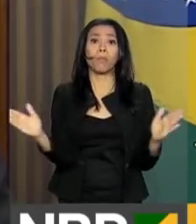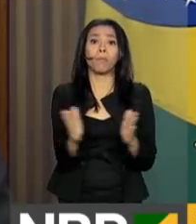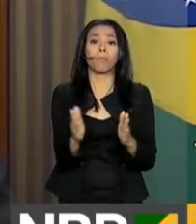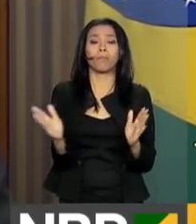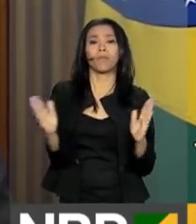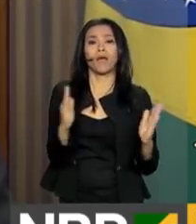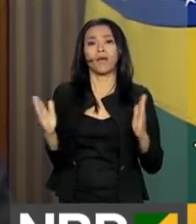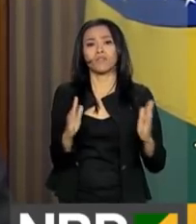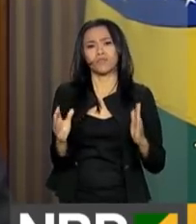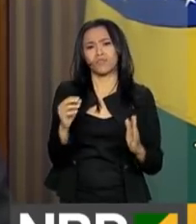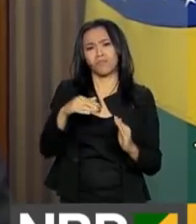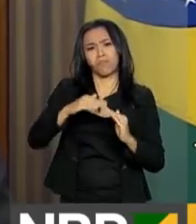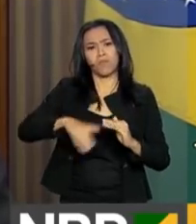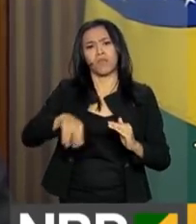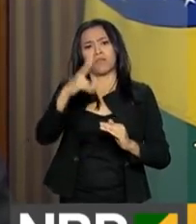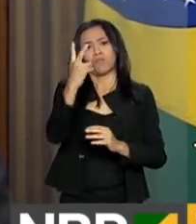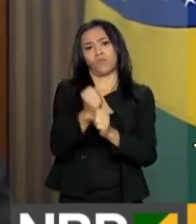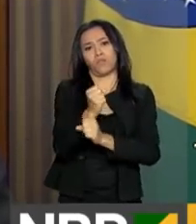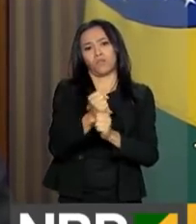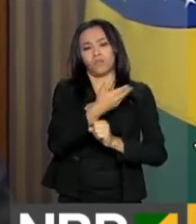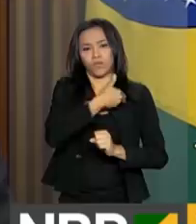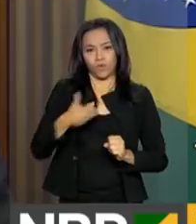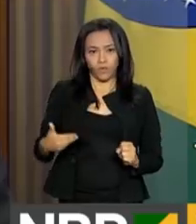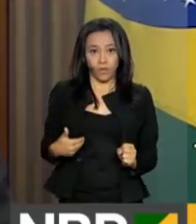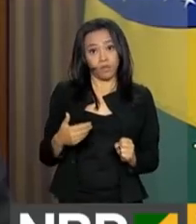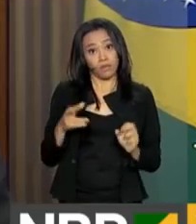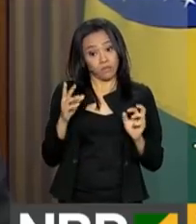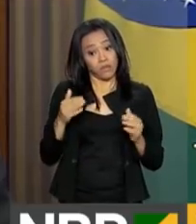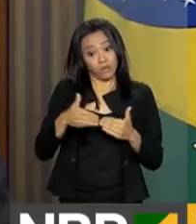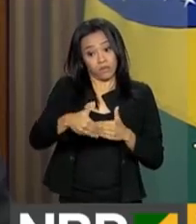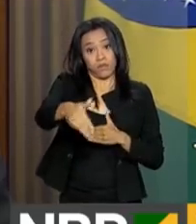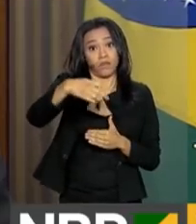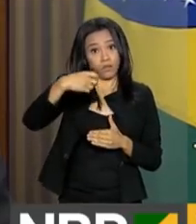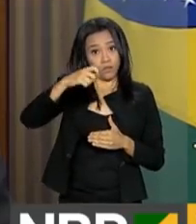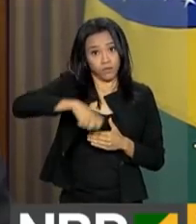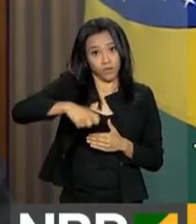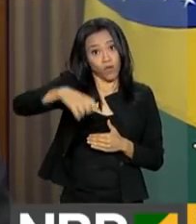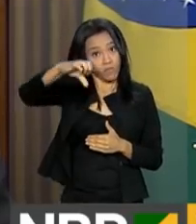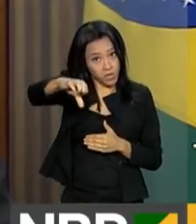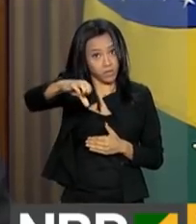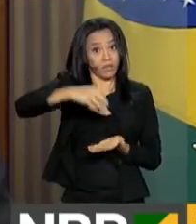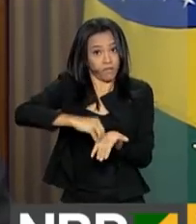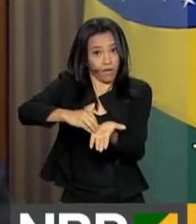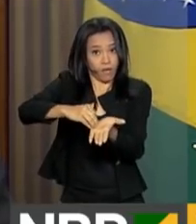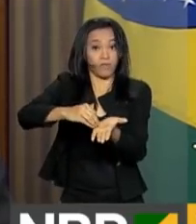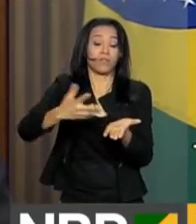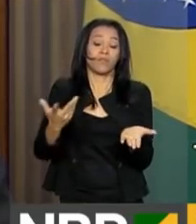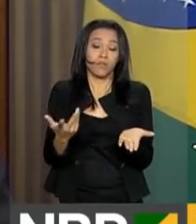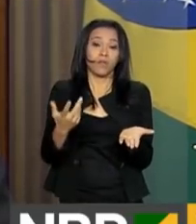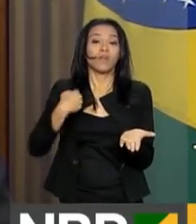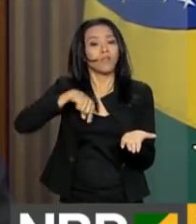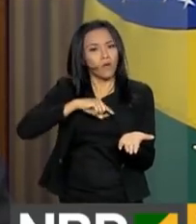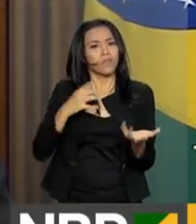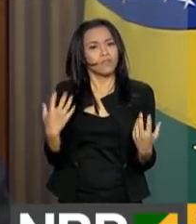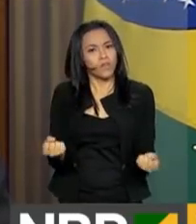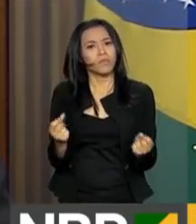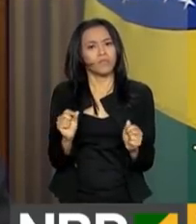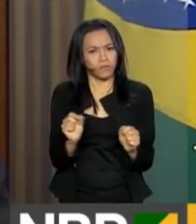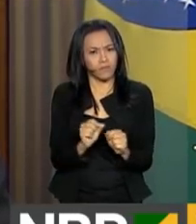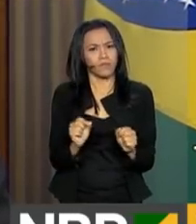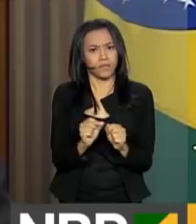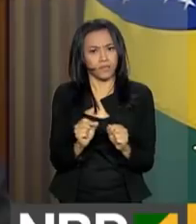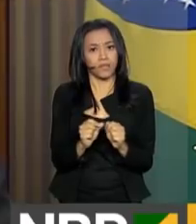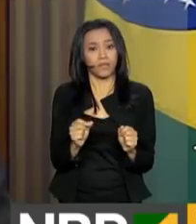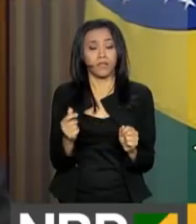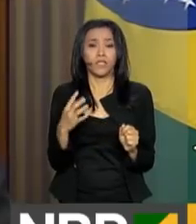governo a significar que nestes próximos nove meses nós ainda poderemos realizar estou repetindo mas a interna com muita ênfase